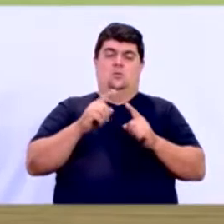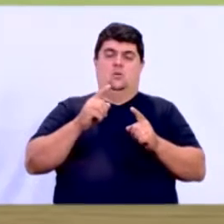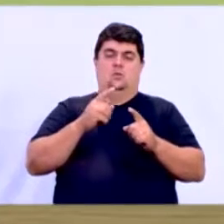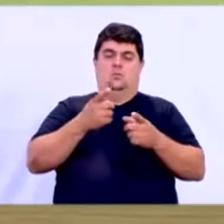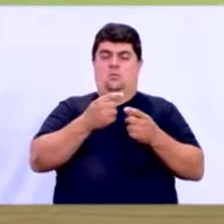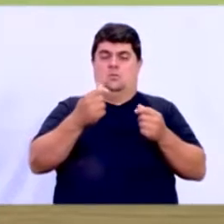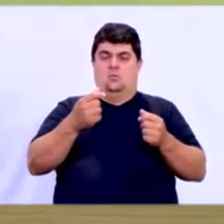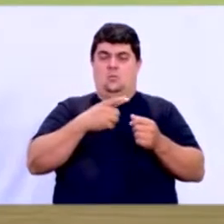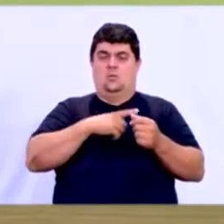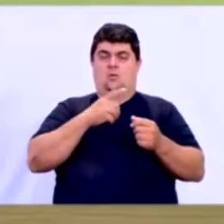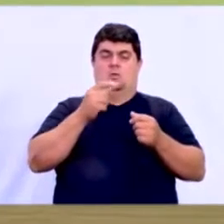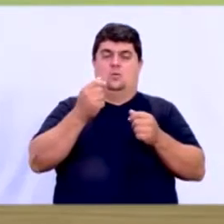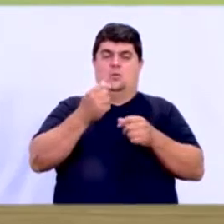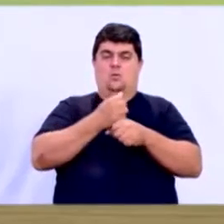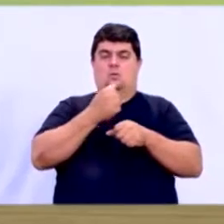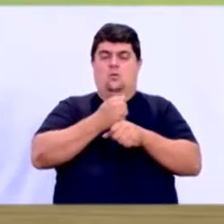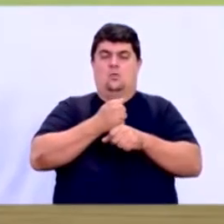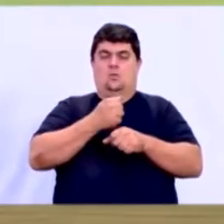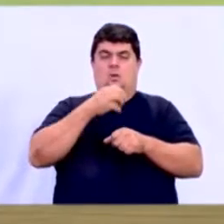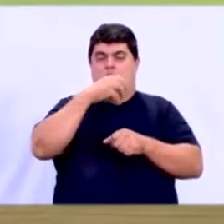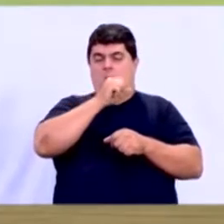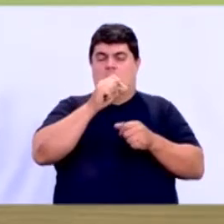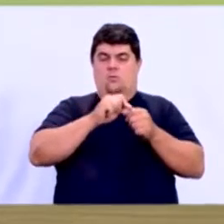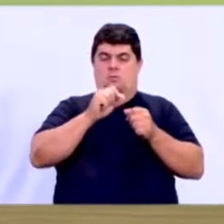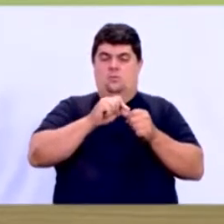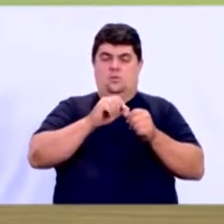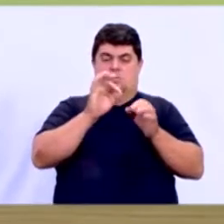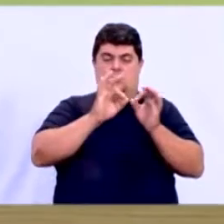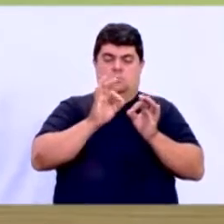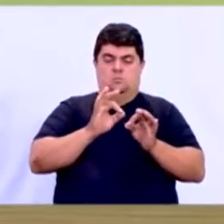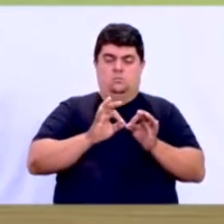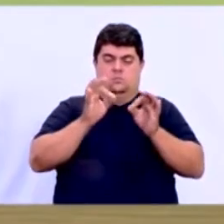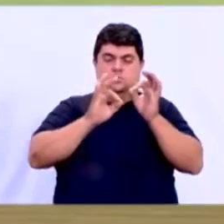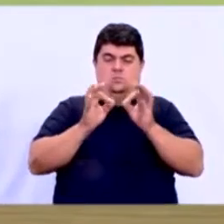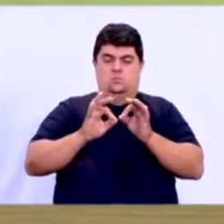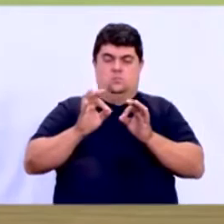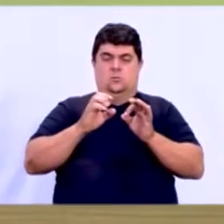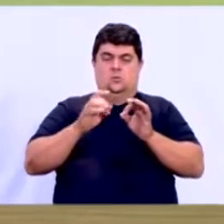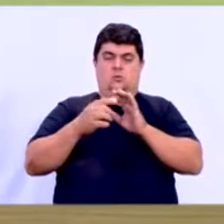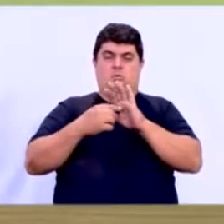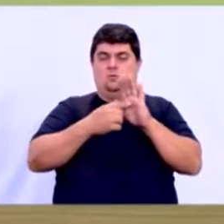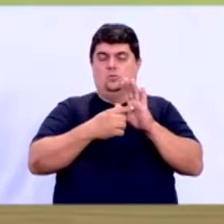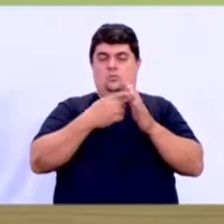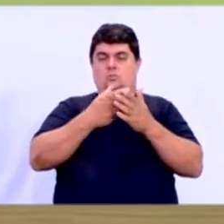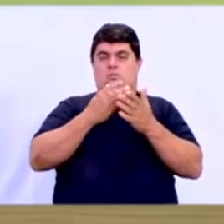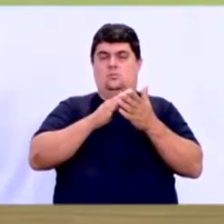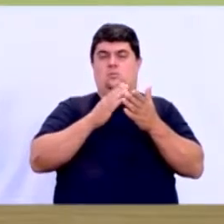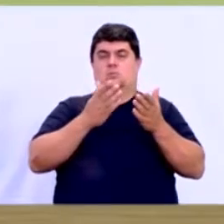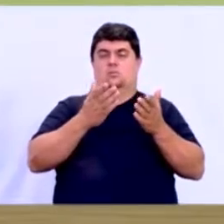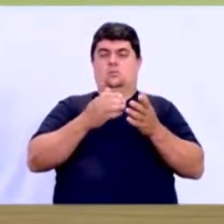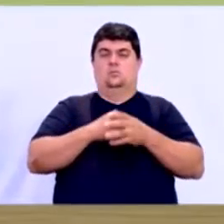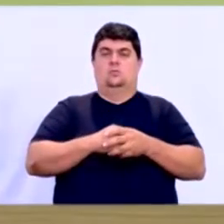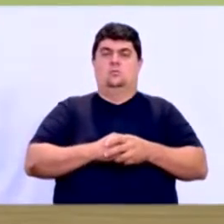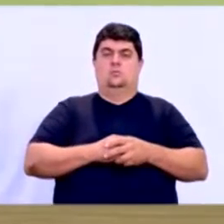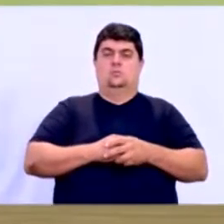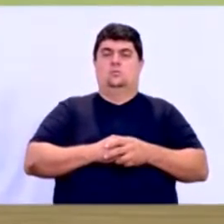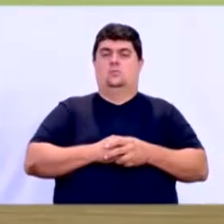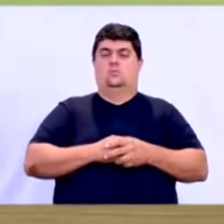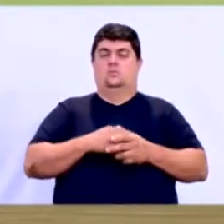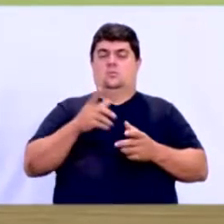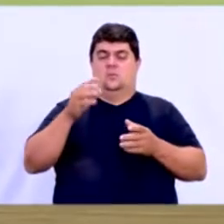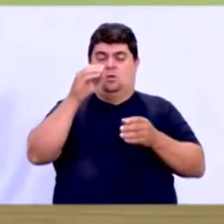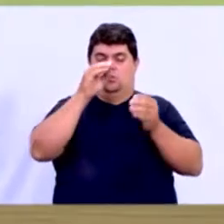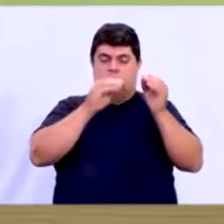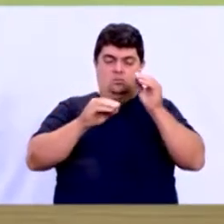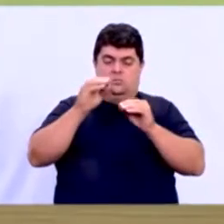contador que você for contratar, geralmente ele vai fazer todos esses passos, elaborar ou buscar toda essa documentação, né? Já compõe dentro